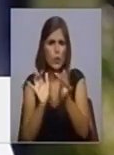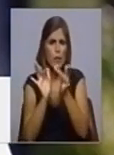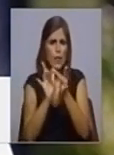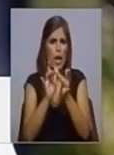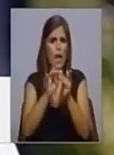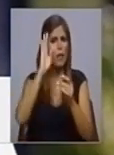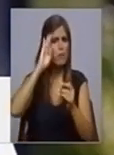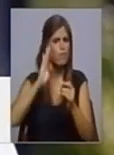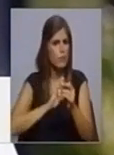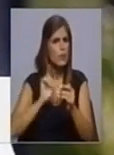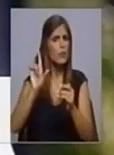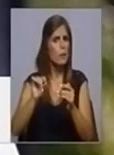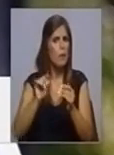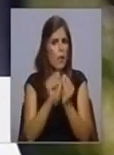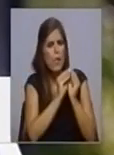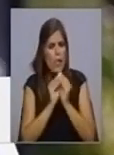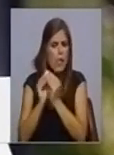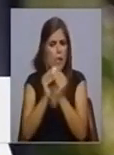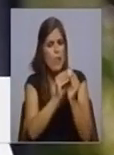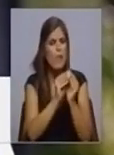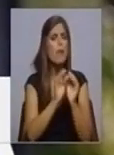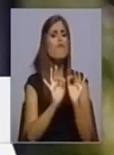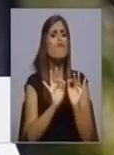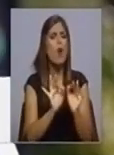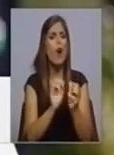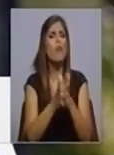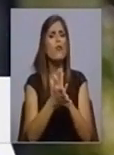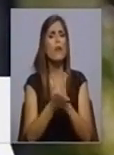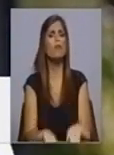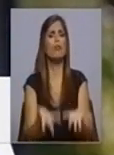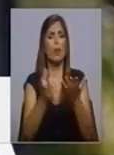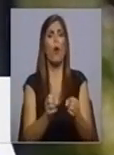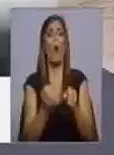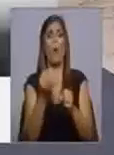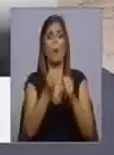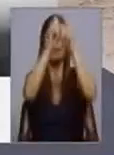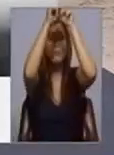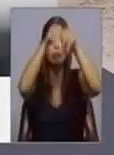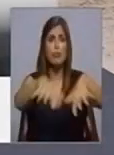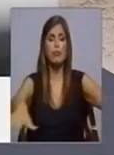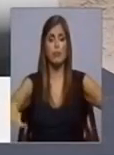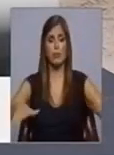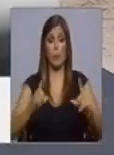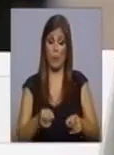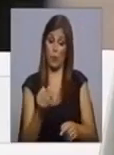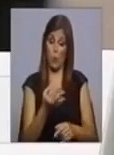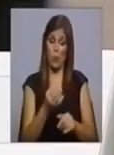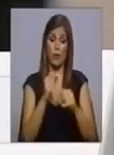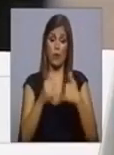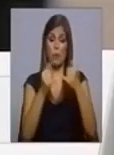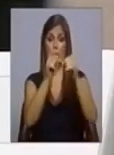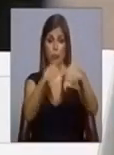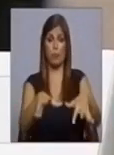a proclamação e a revolução, que se inicia no Porto e depois se estende rapidamente a todo o país. Podemos associar a esta